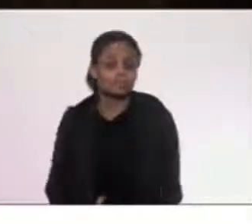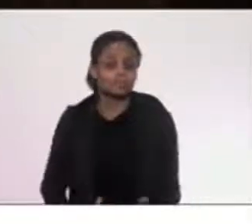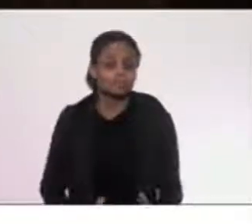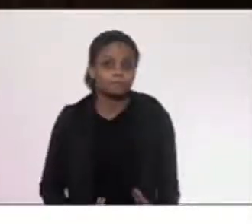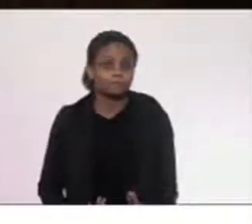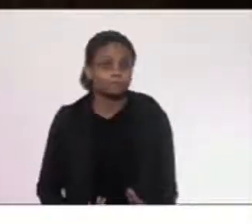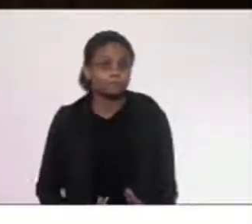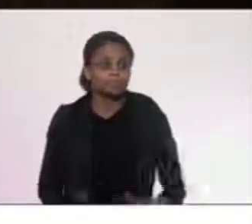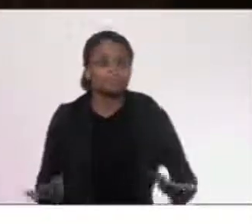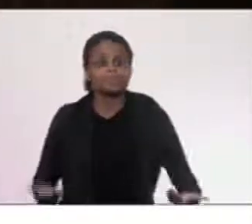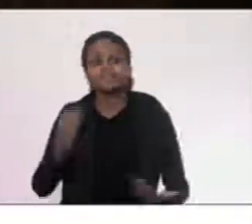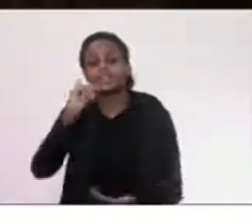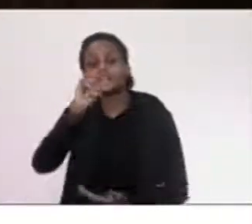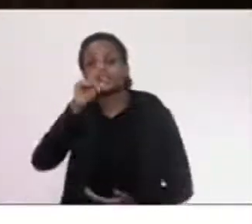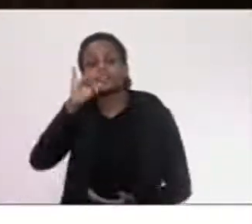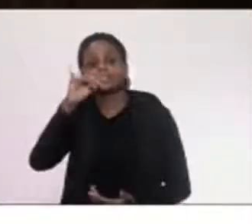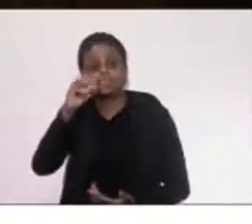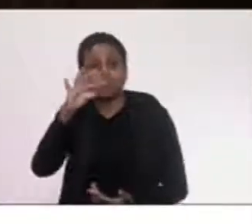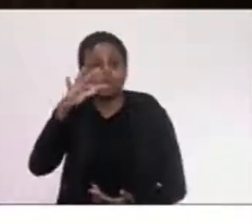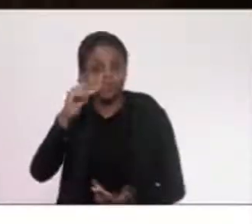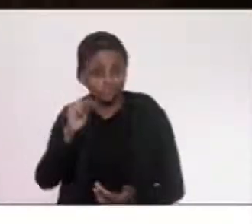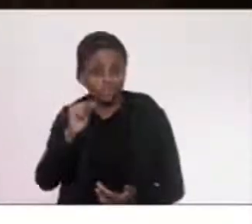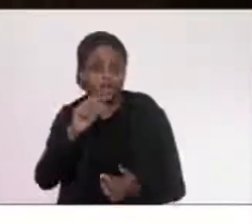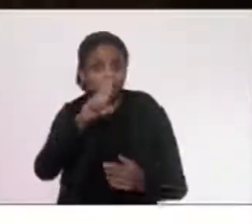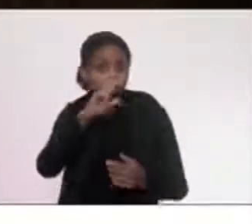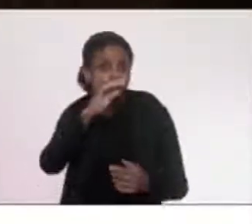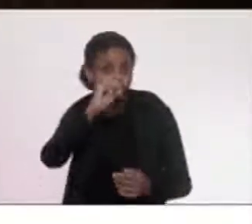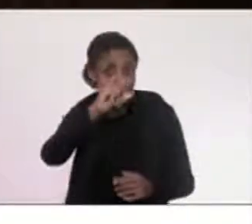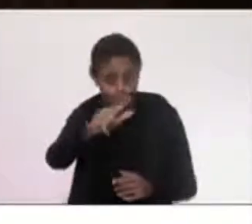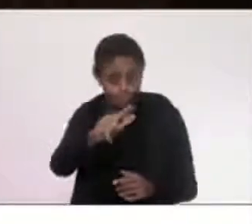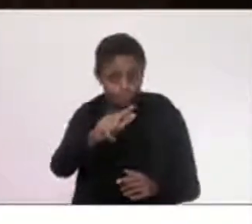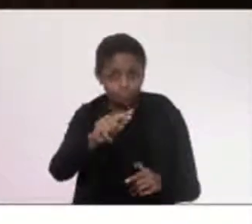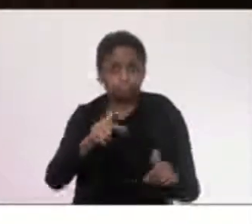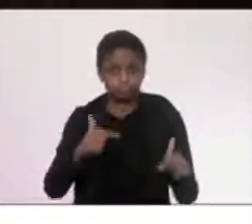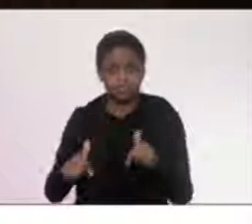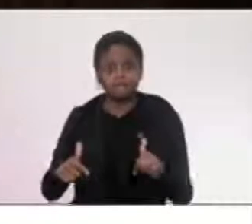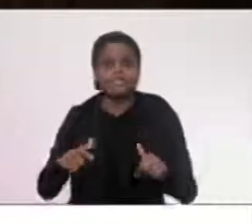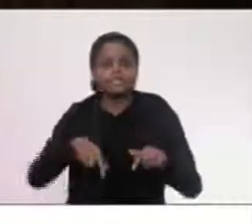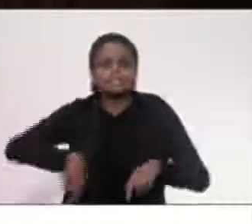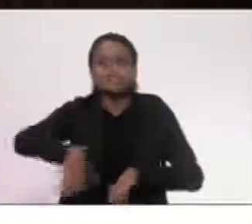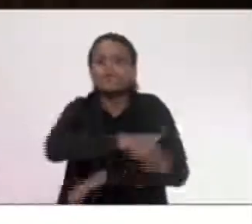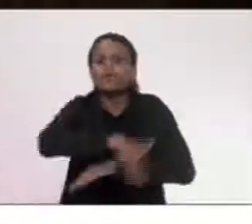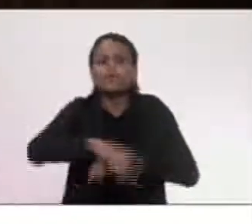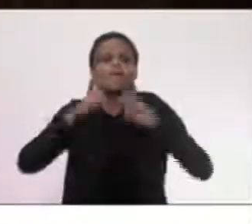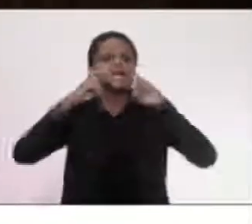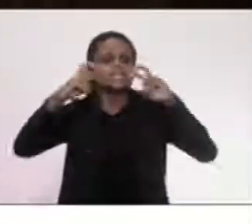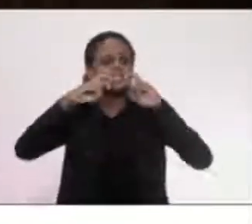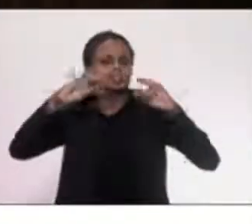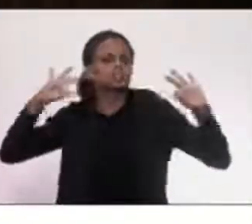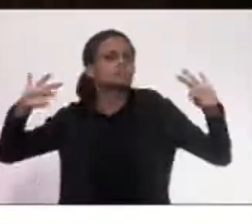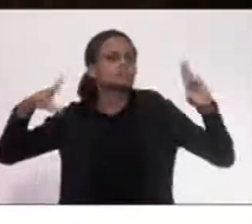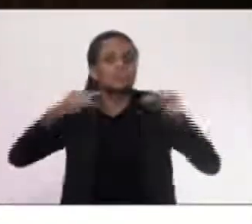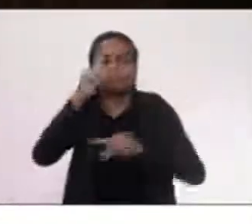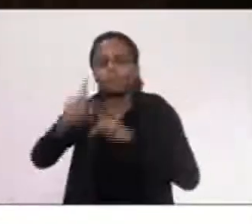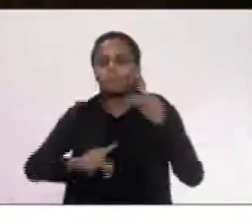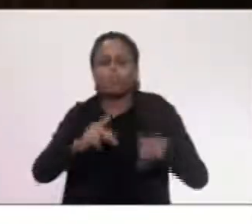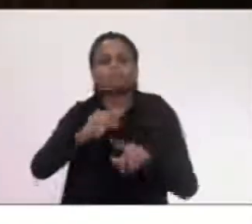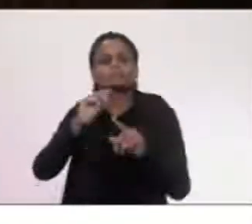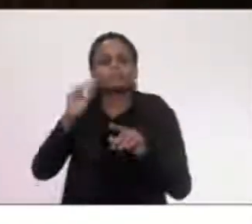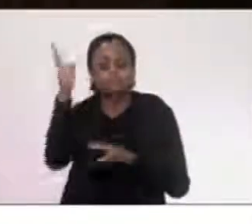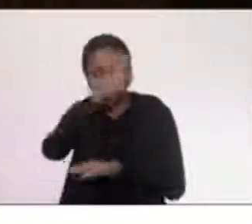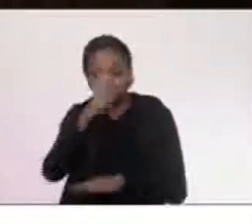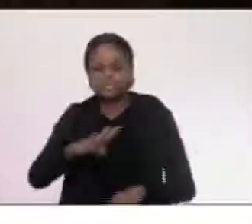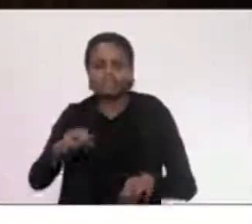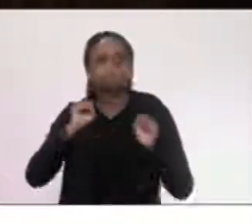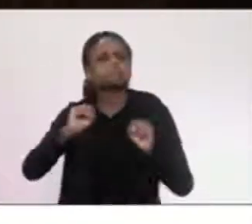os idiotas úteis estavam na rua, gritando para que toda a população brasileira pudesse ter uma educação